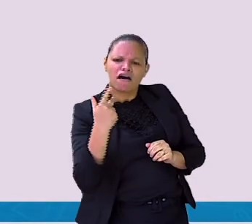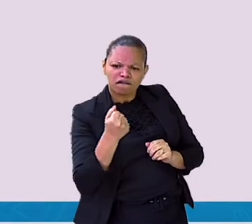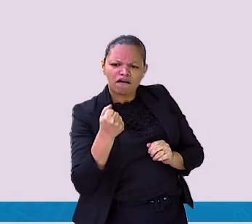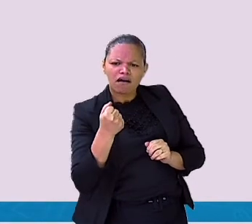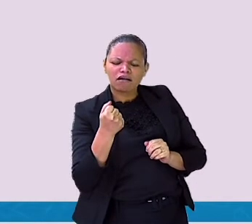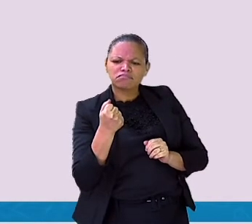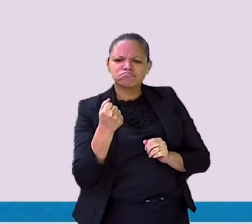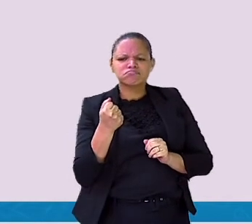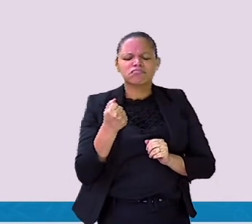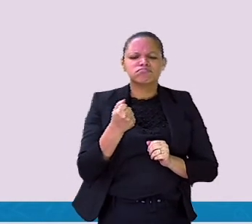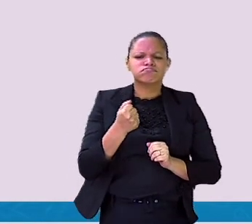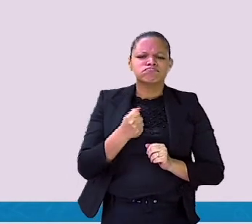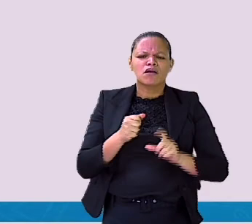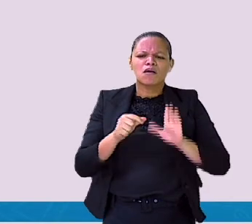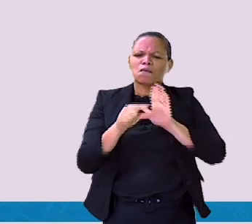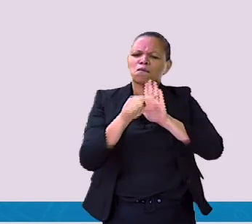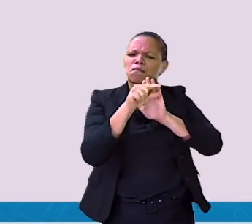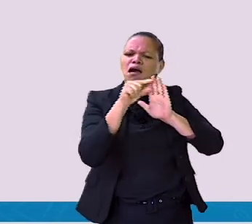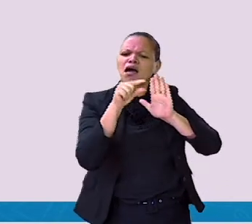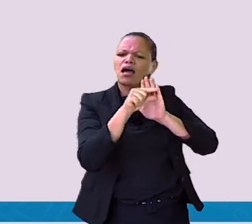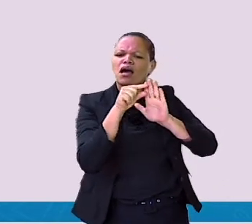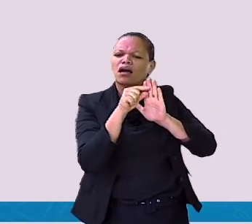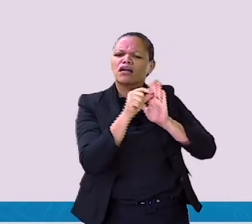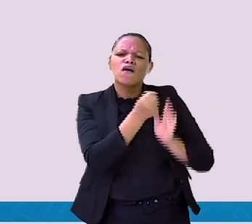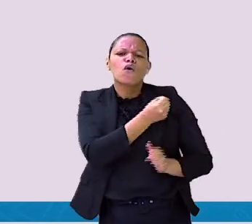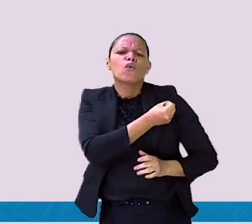vamos numerar. Vamos lá?